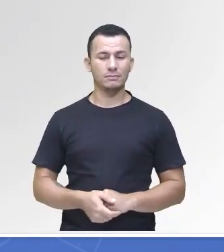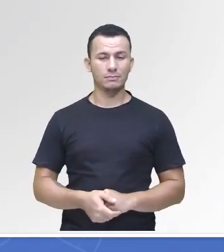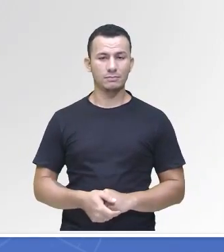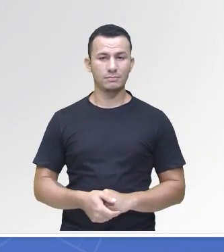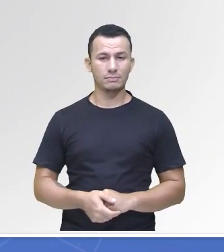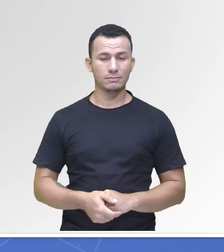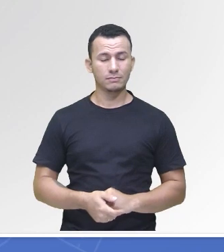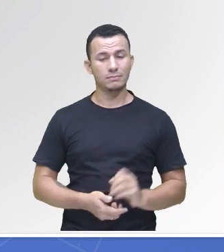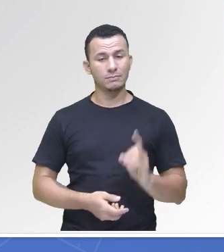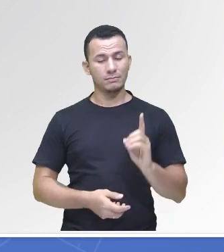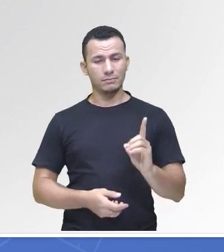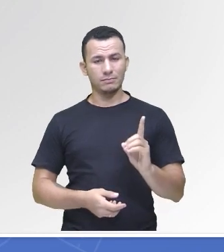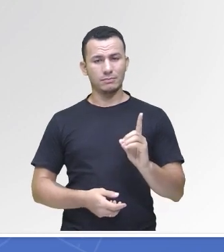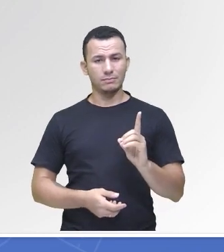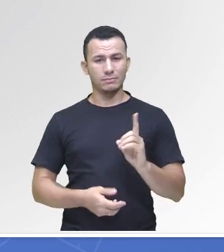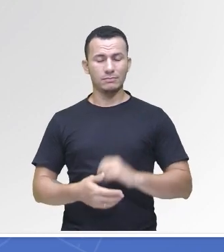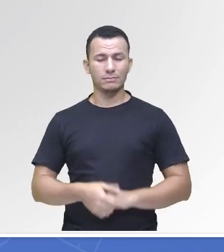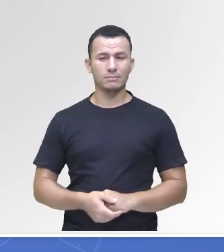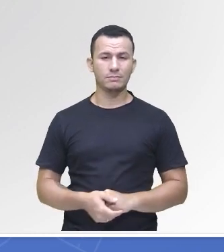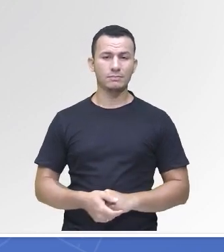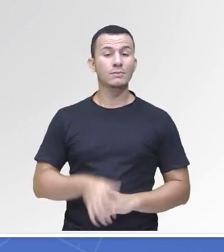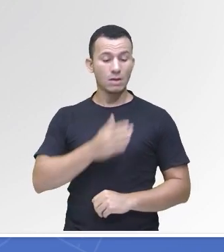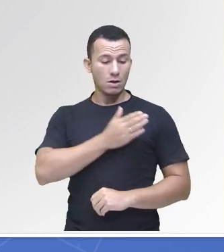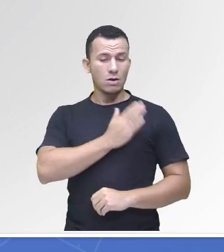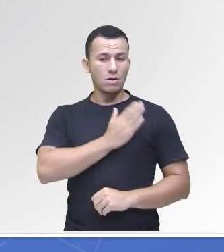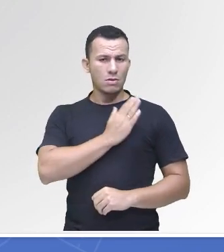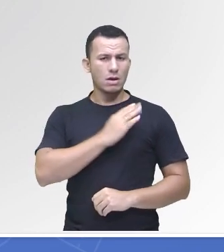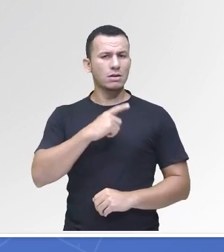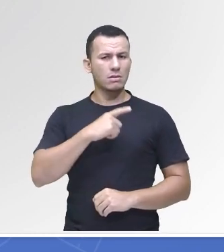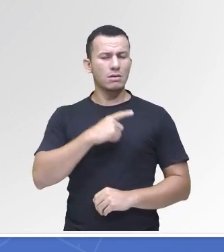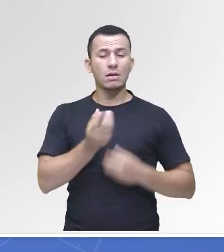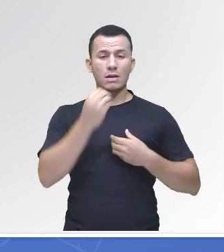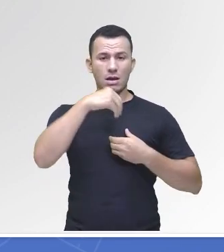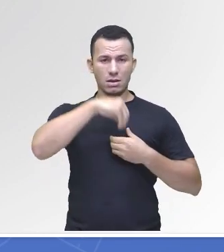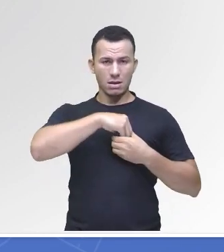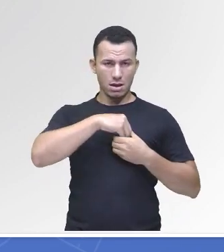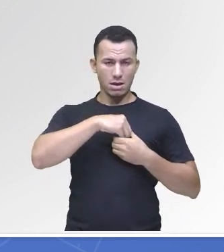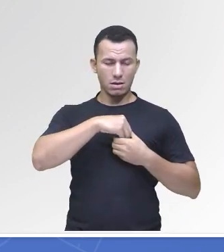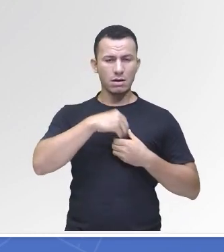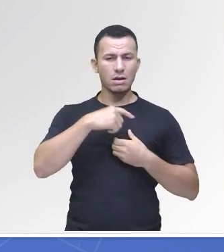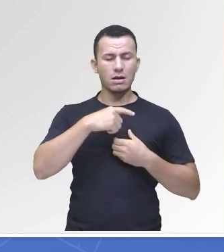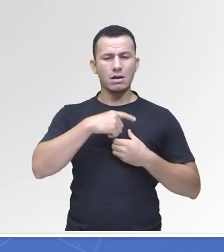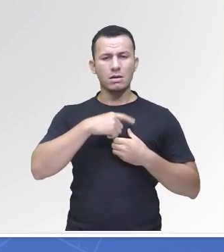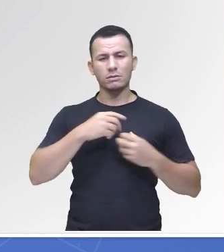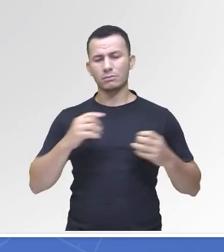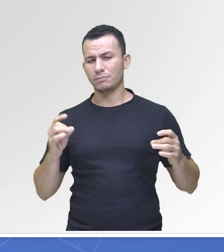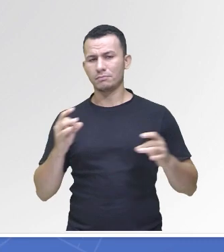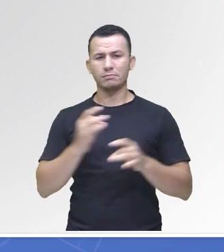E alternativa D, o coração ele possui uma completa